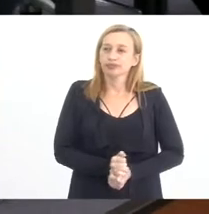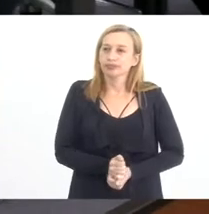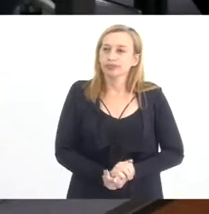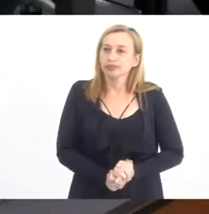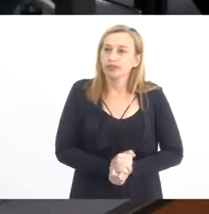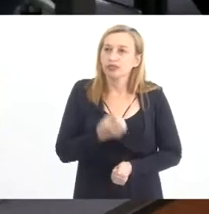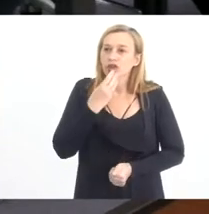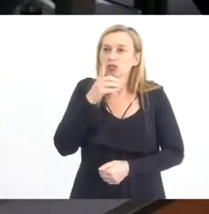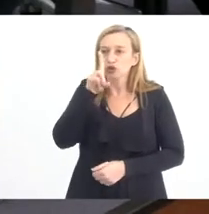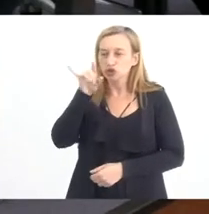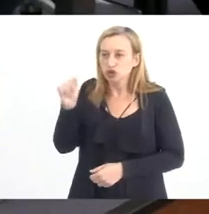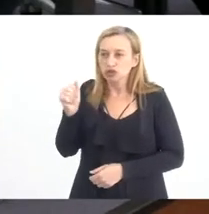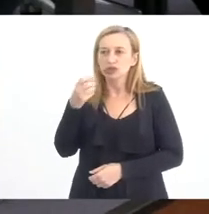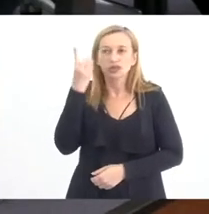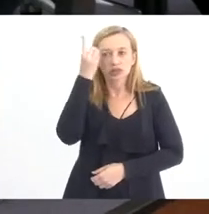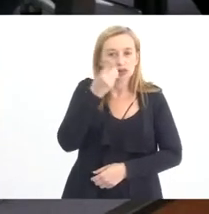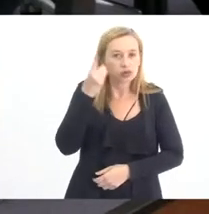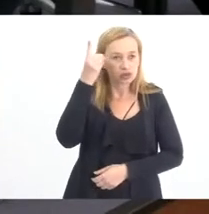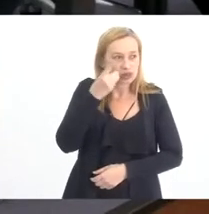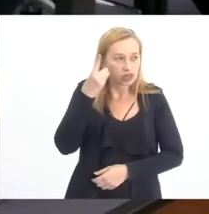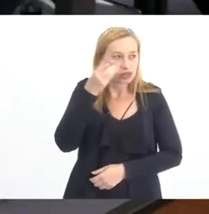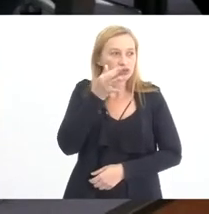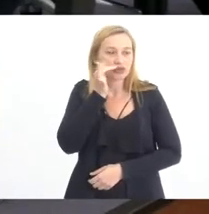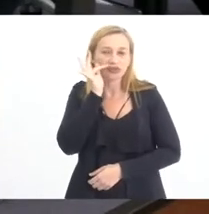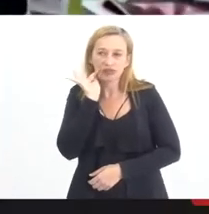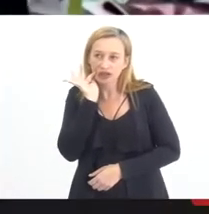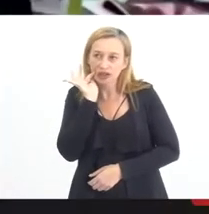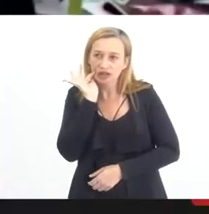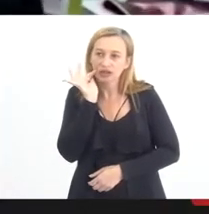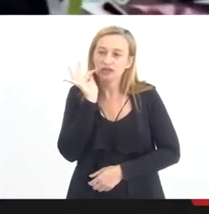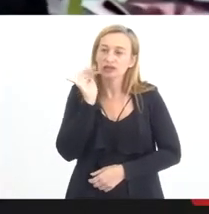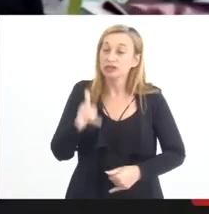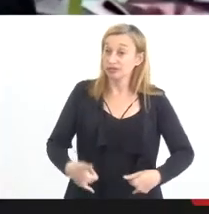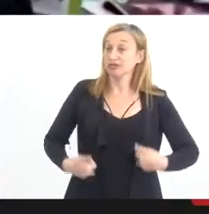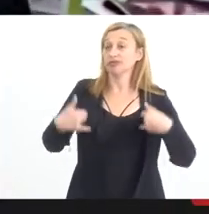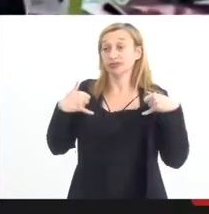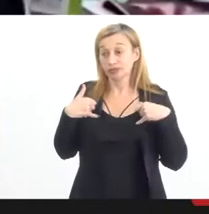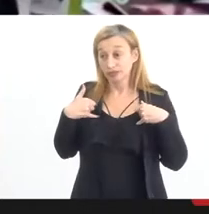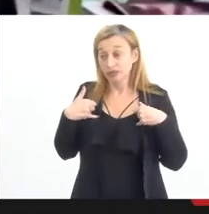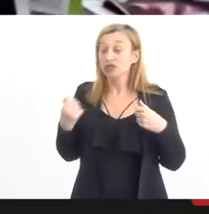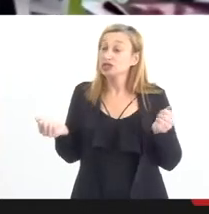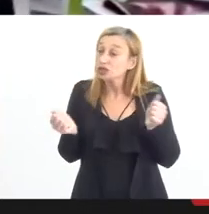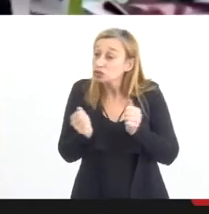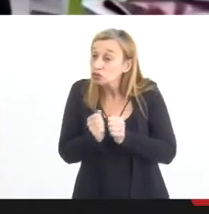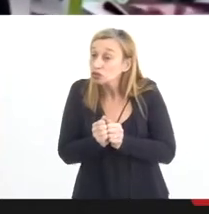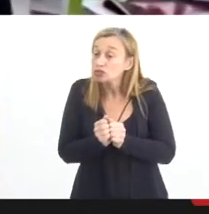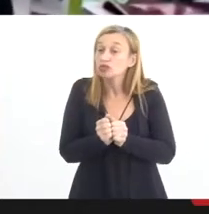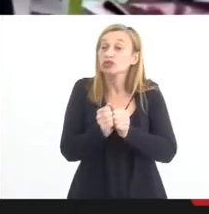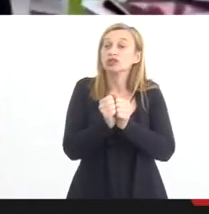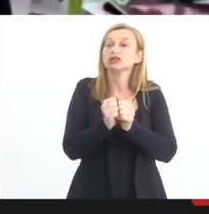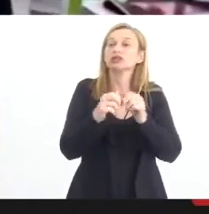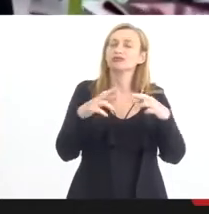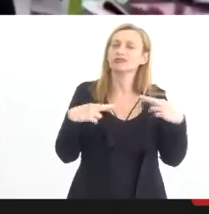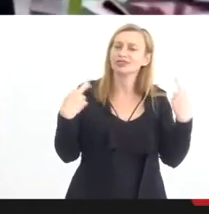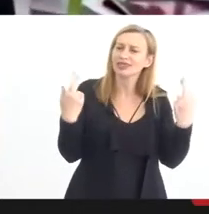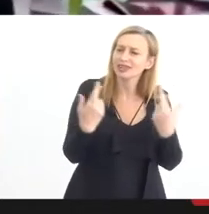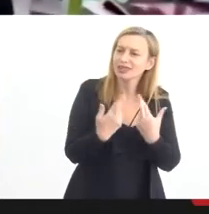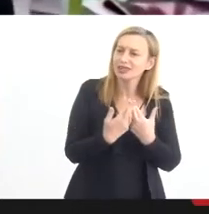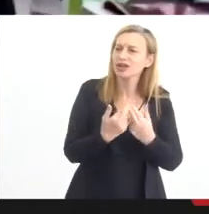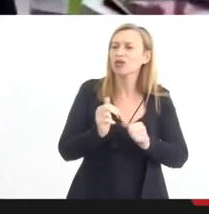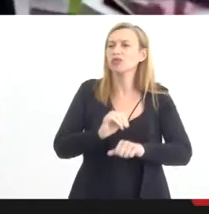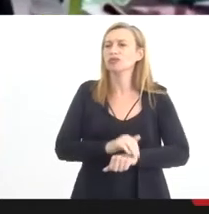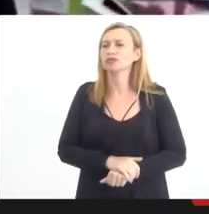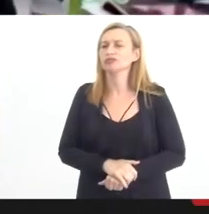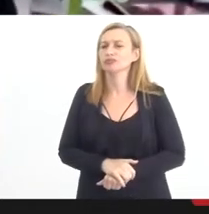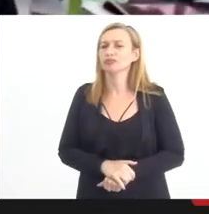Bom dia, deputado Flávio Serafini. Muita honra participar de mais essa audiência